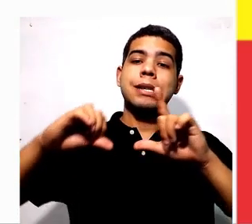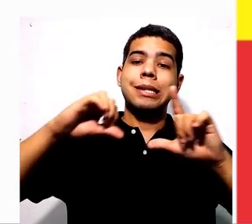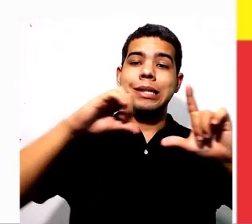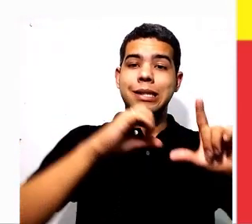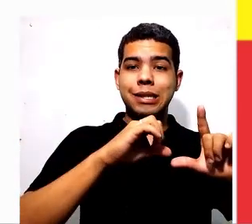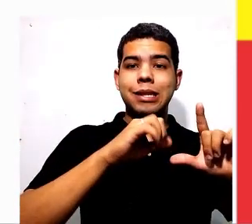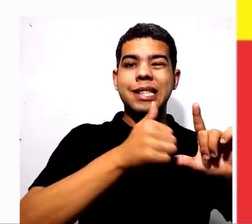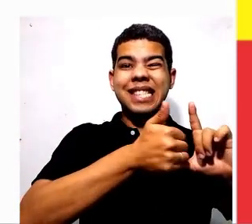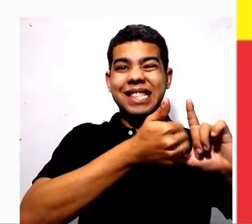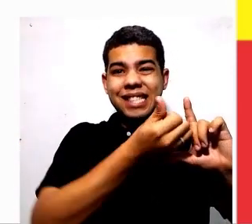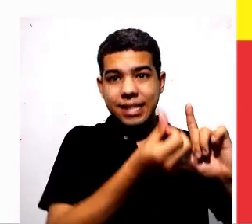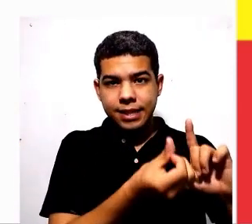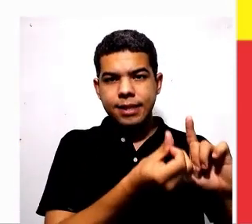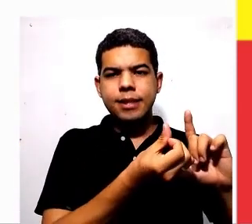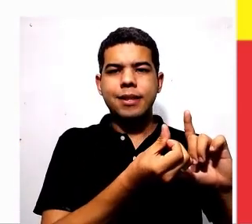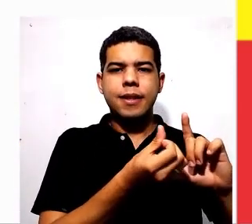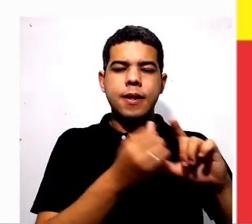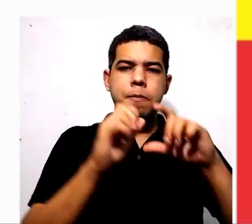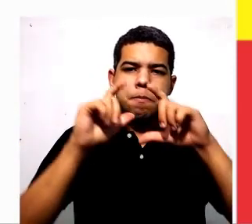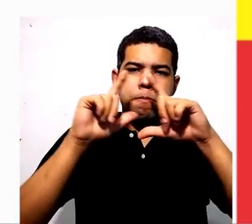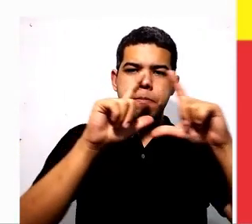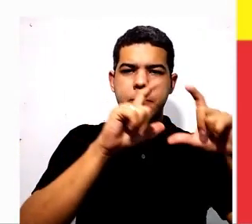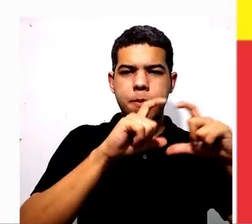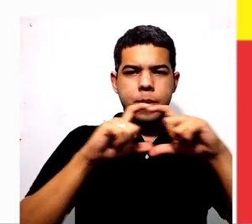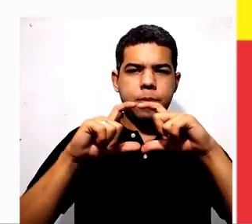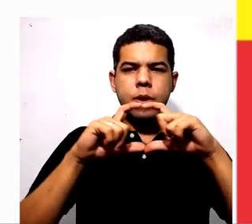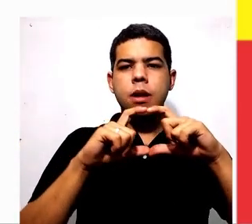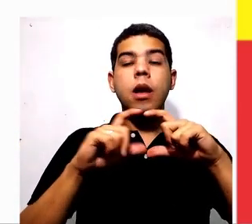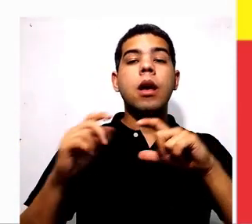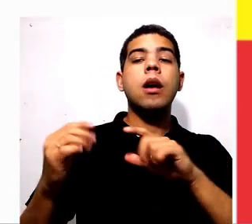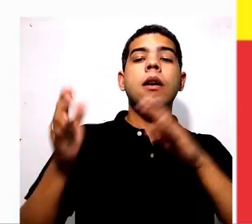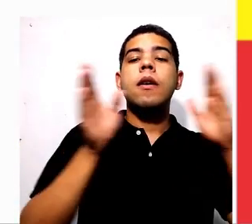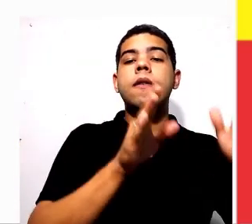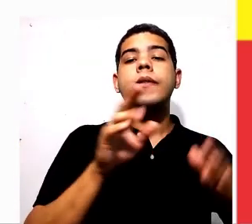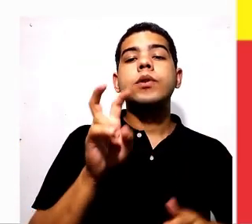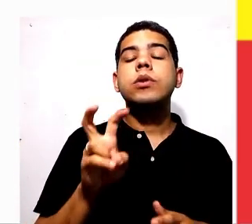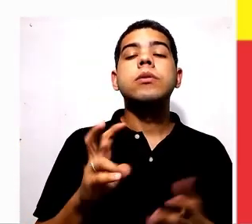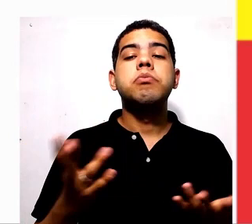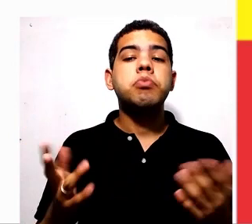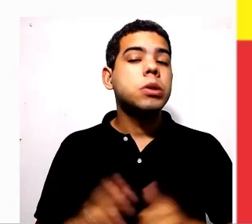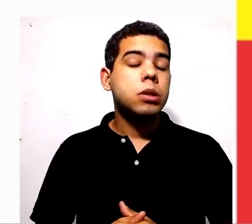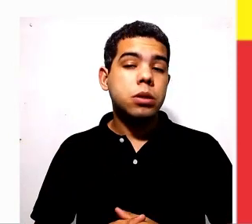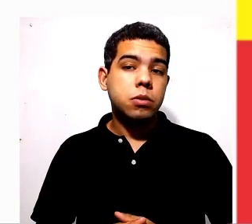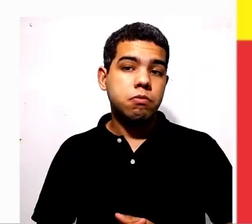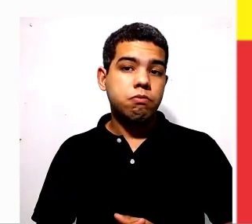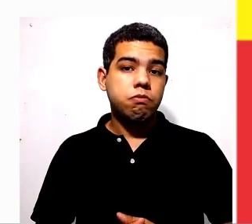4, 16 quadrados. E a figura 5, você vai dizer o quê?